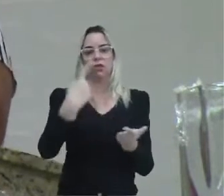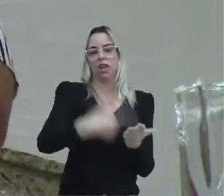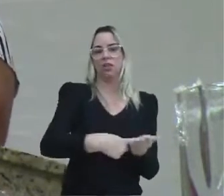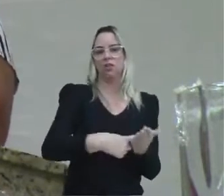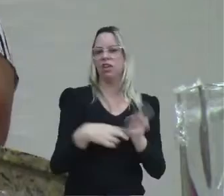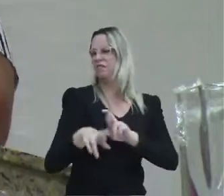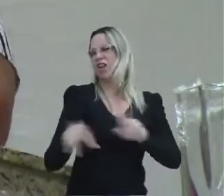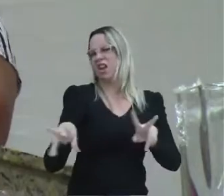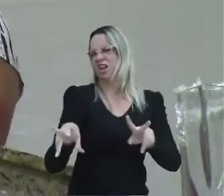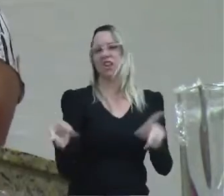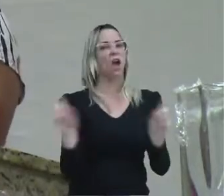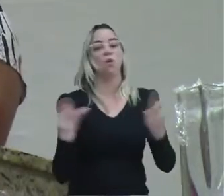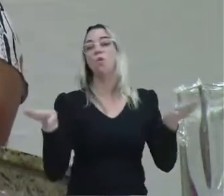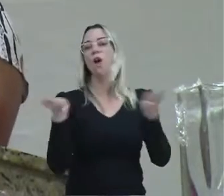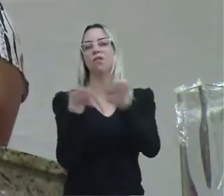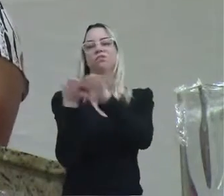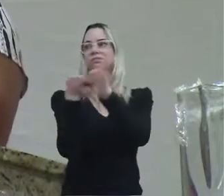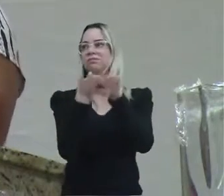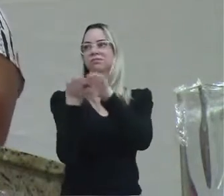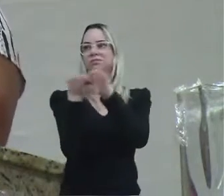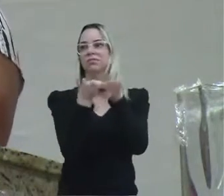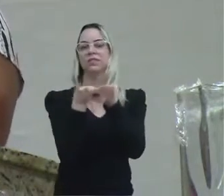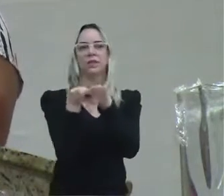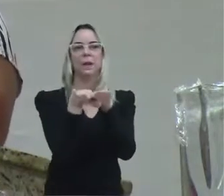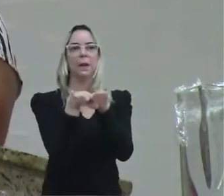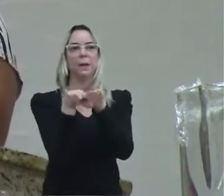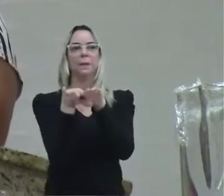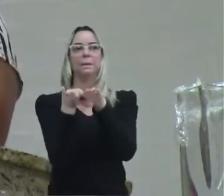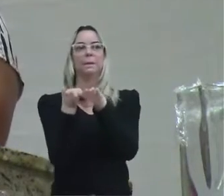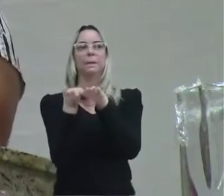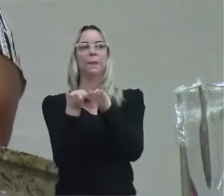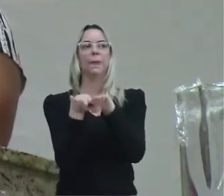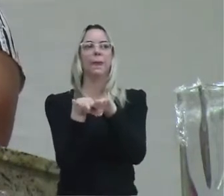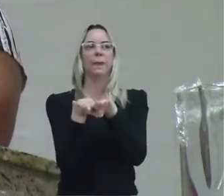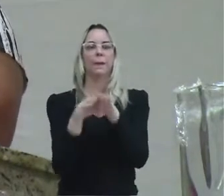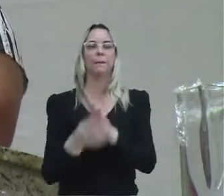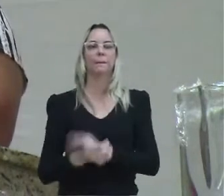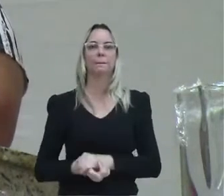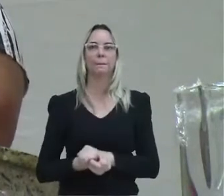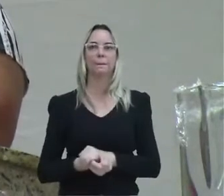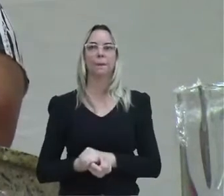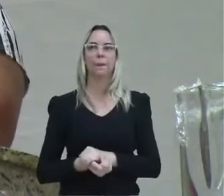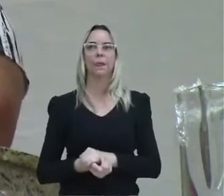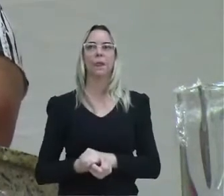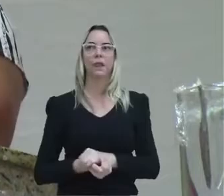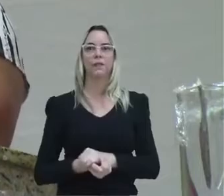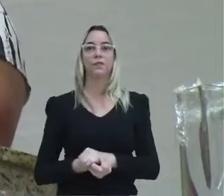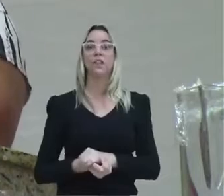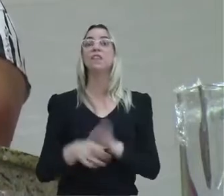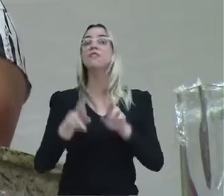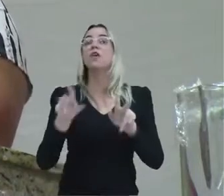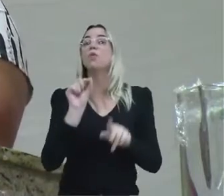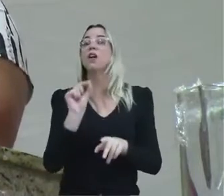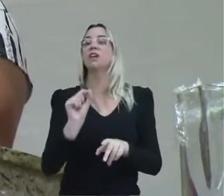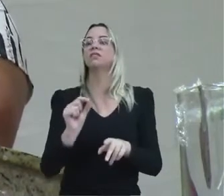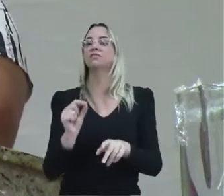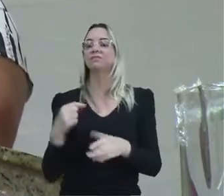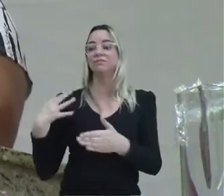diferença, a não ser o tempo de contribuição. A única diferença é o tempo